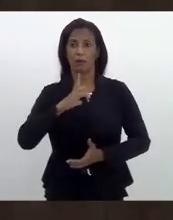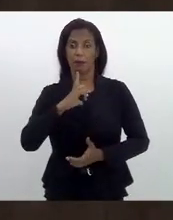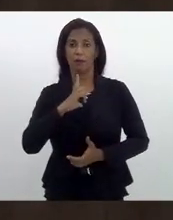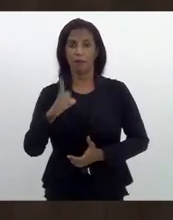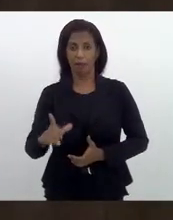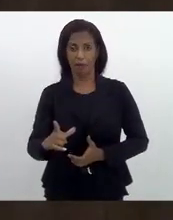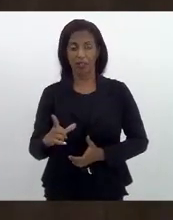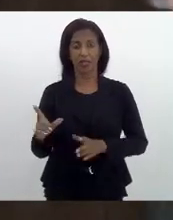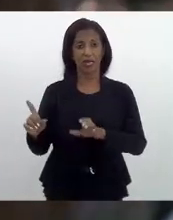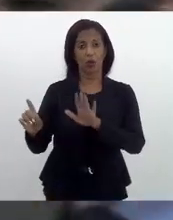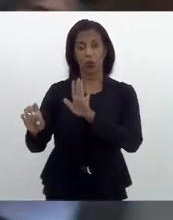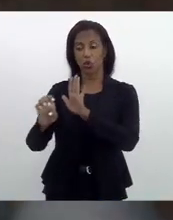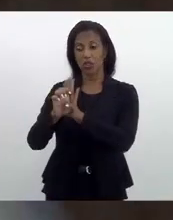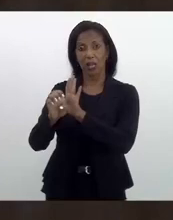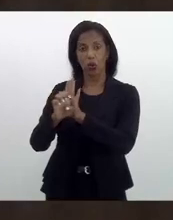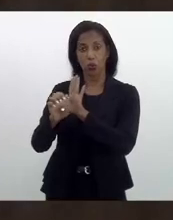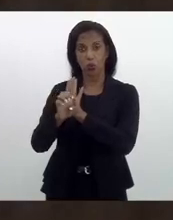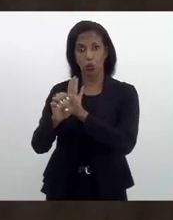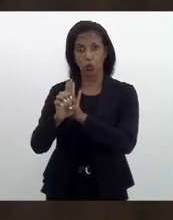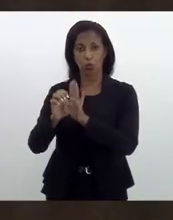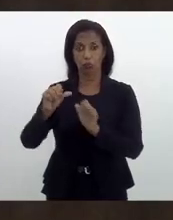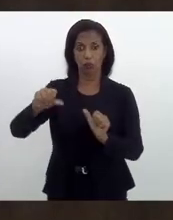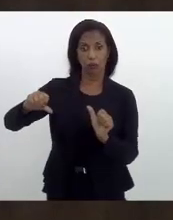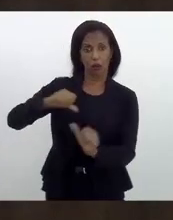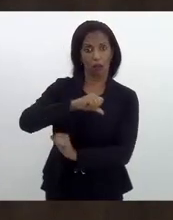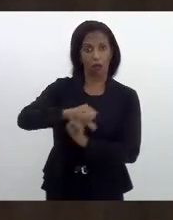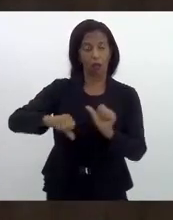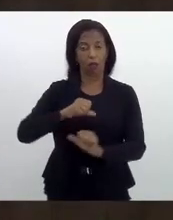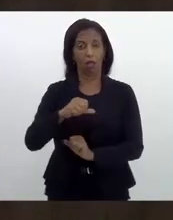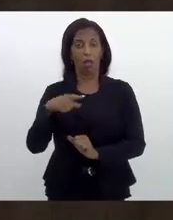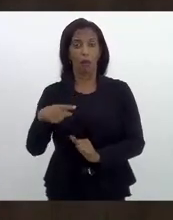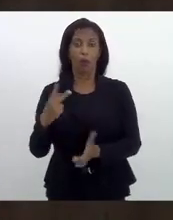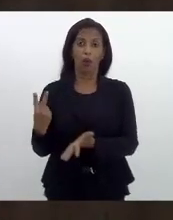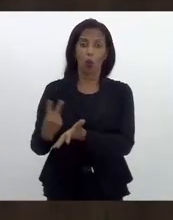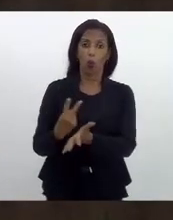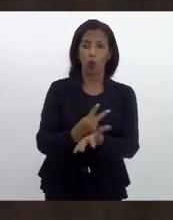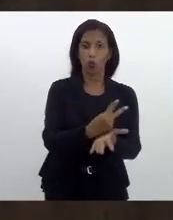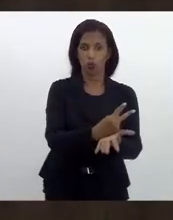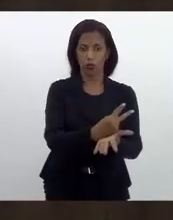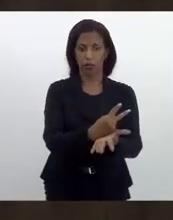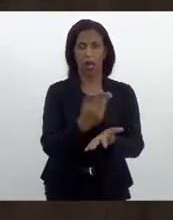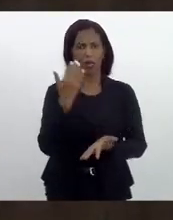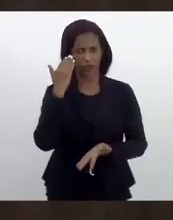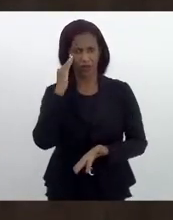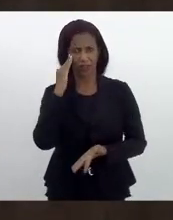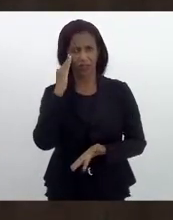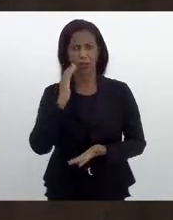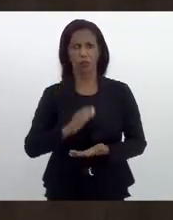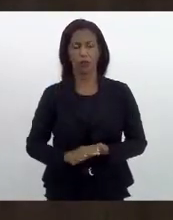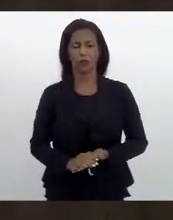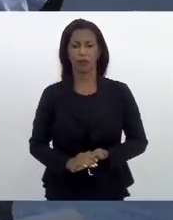tanto que tem esse estatuto da vacância, que é porque o cargo tem continuidade. Nós flexibilizamos, salvo engano, em 2019,